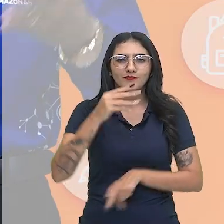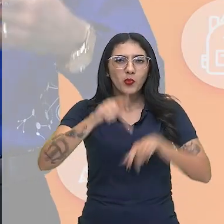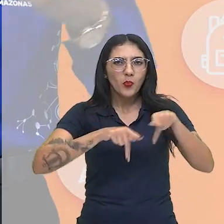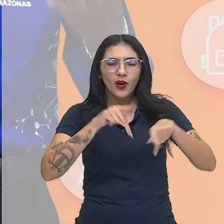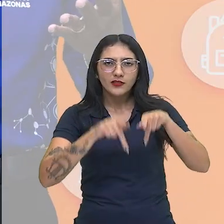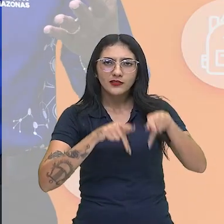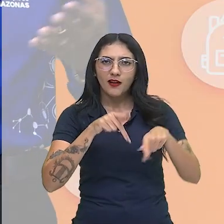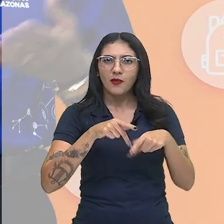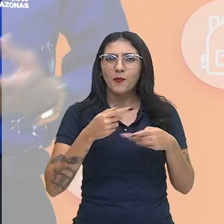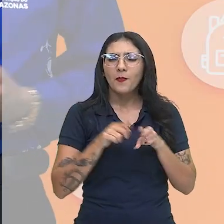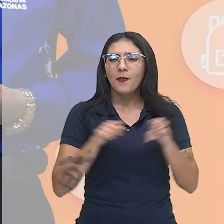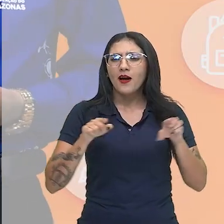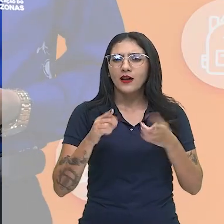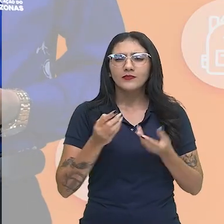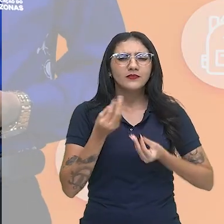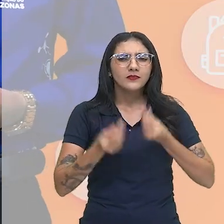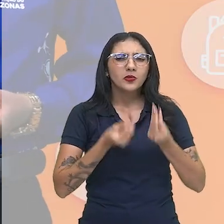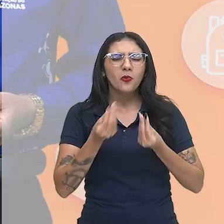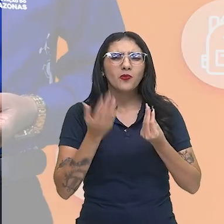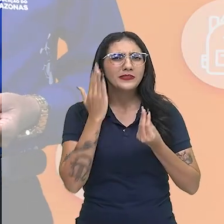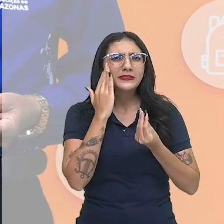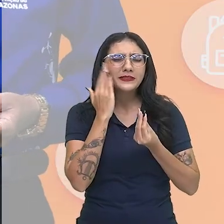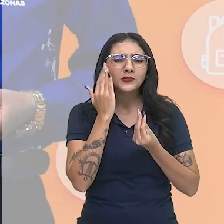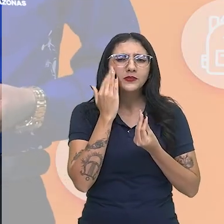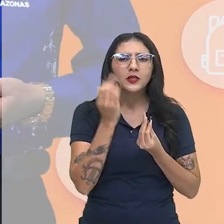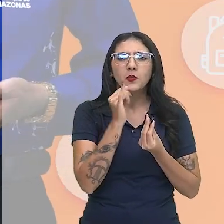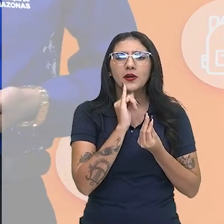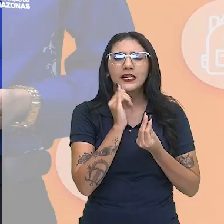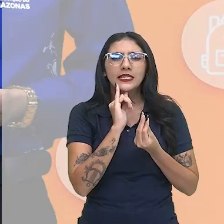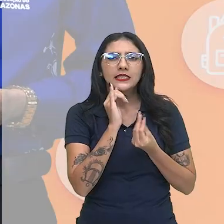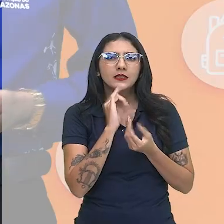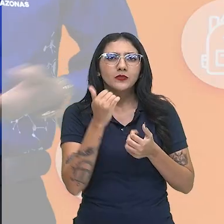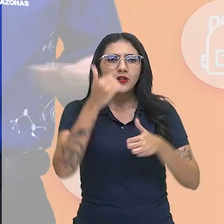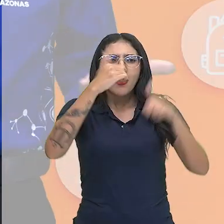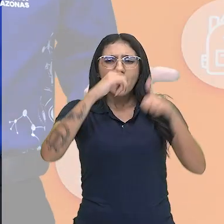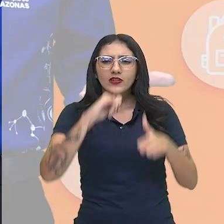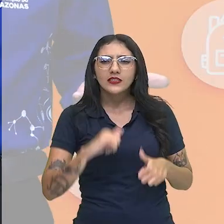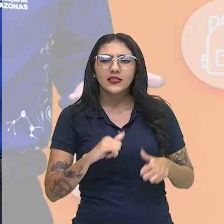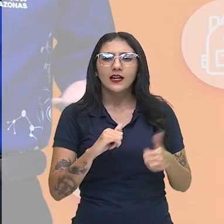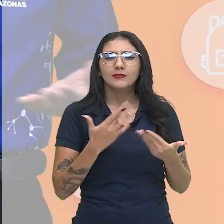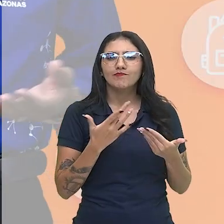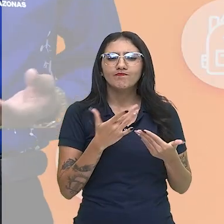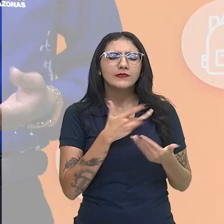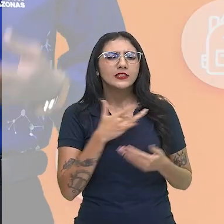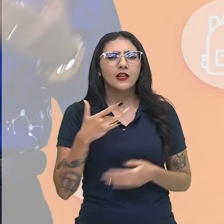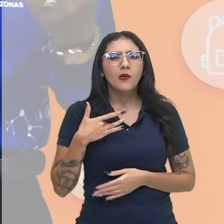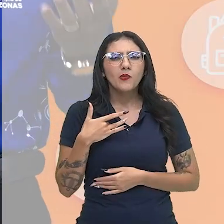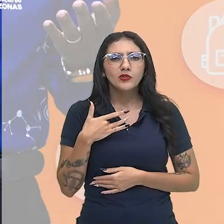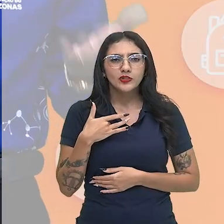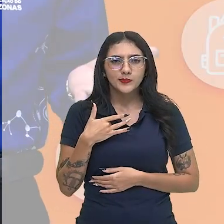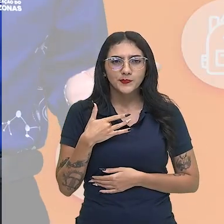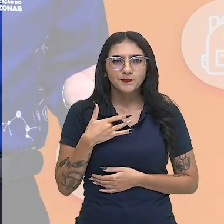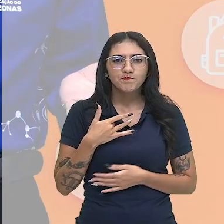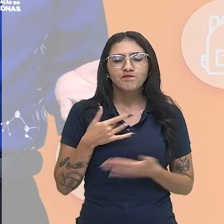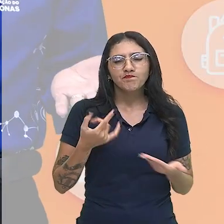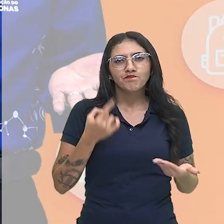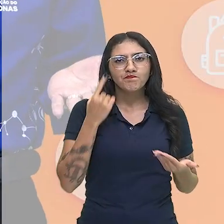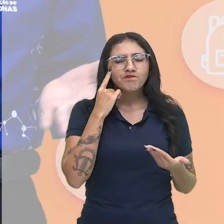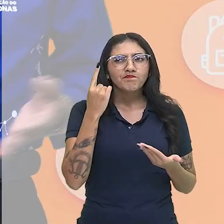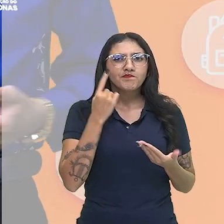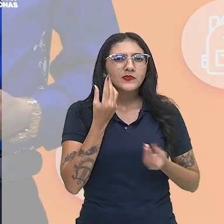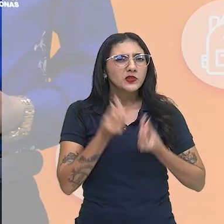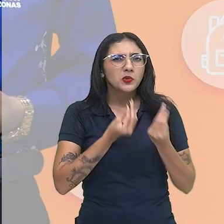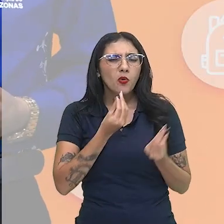que eu vou trabalhar com todo mundo, por exemplo, com relação à saúde, para saber como o governo vai